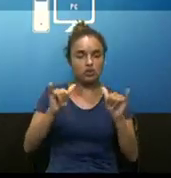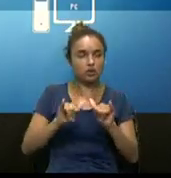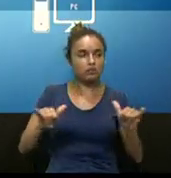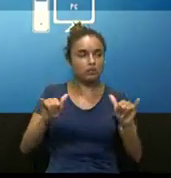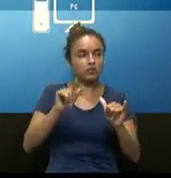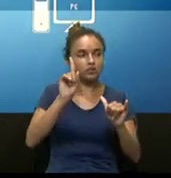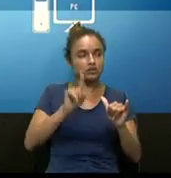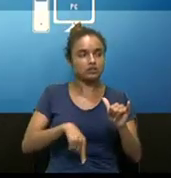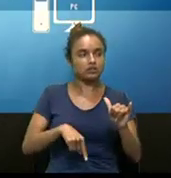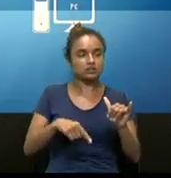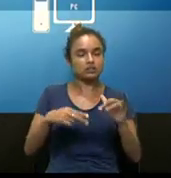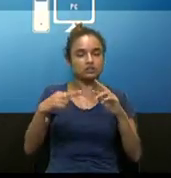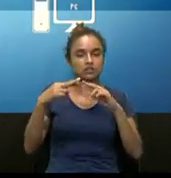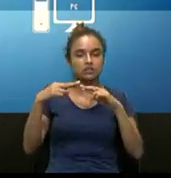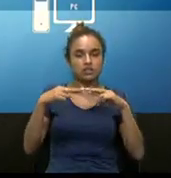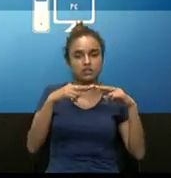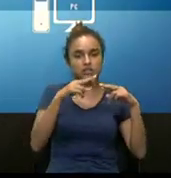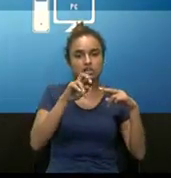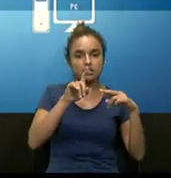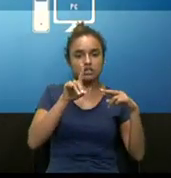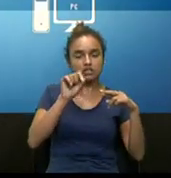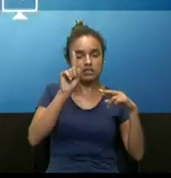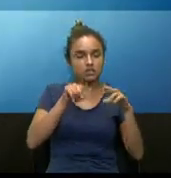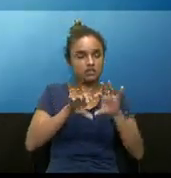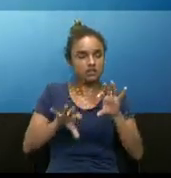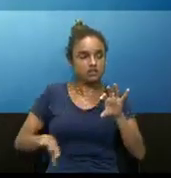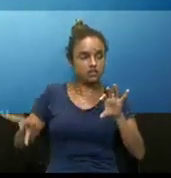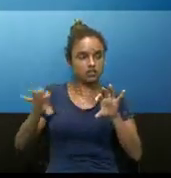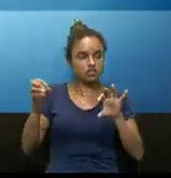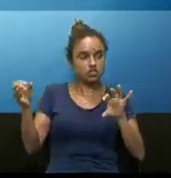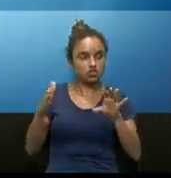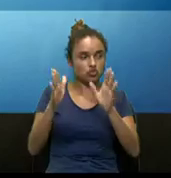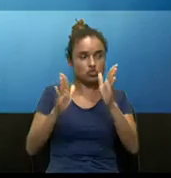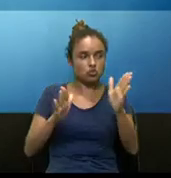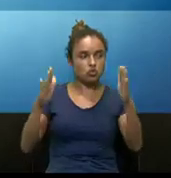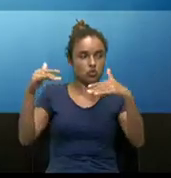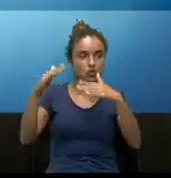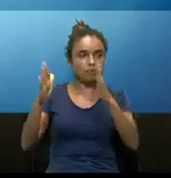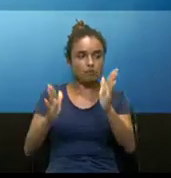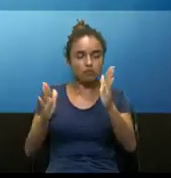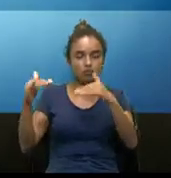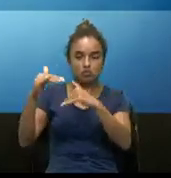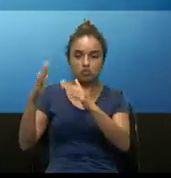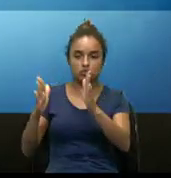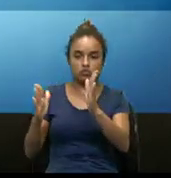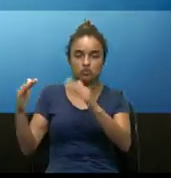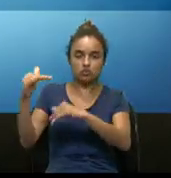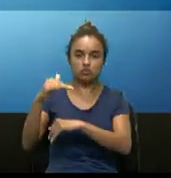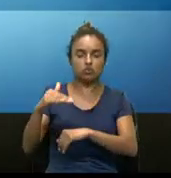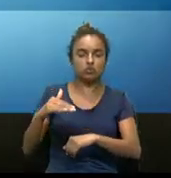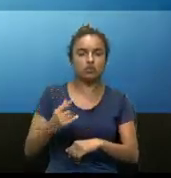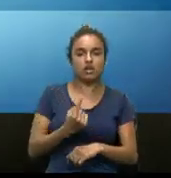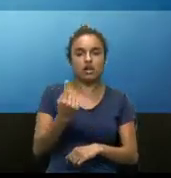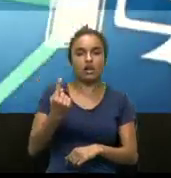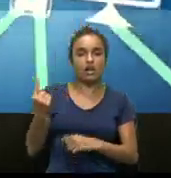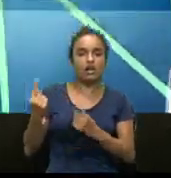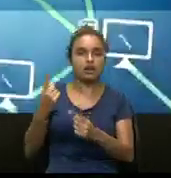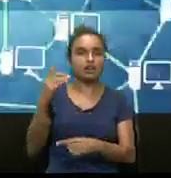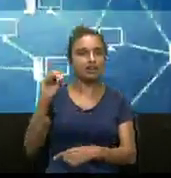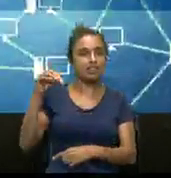que a rede funciona. Novos blocos são gerados pela rede mais ou menos a cada 10 minutos.